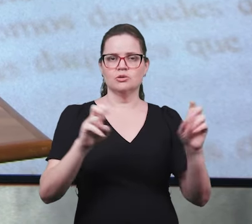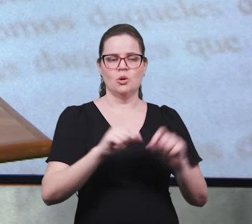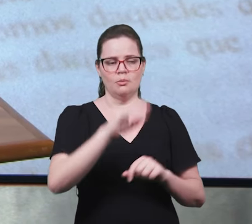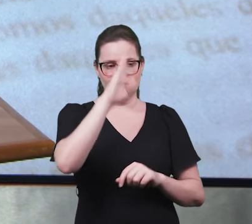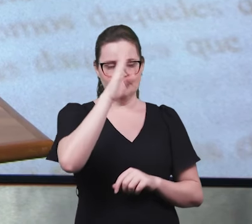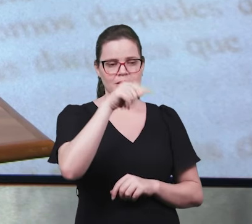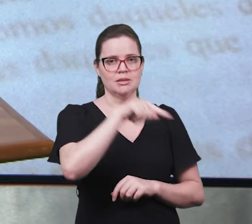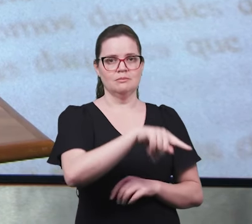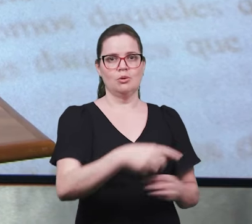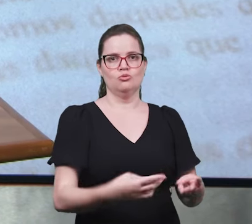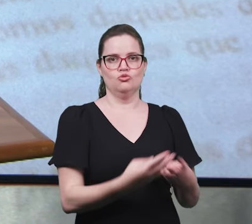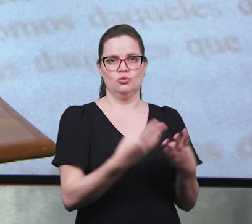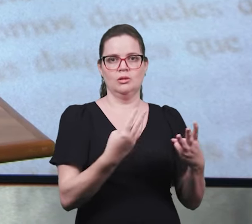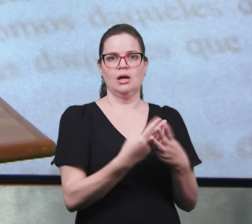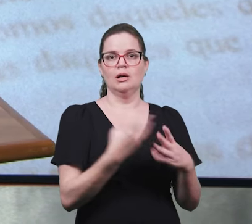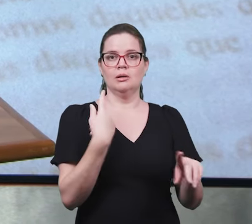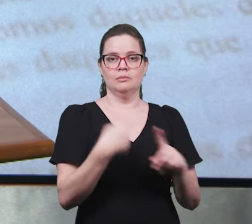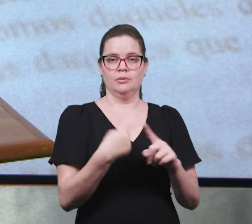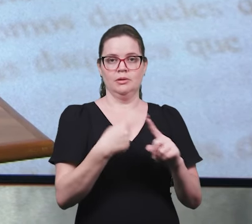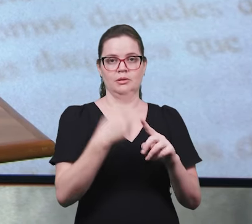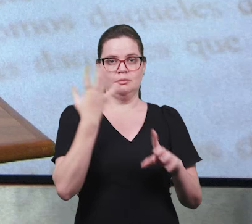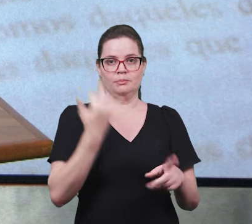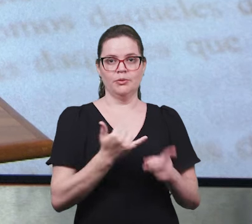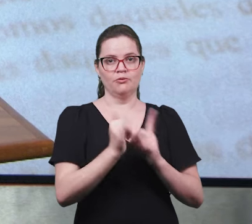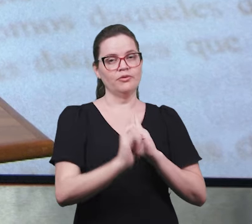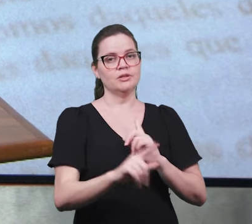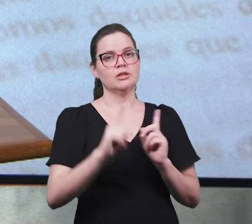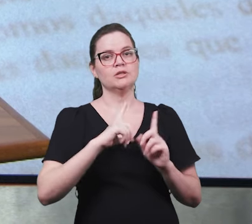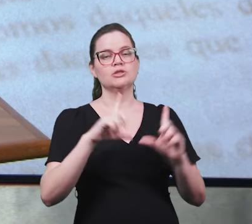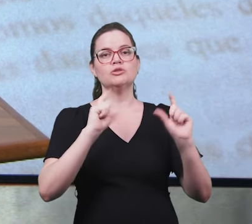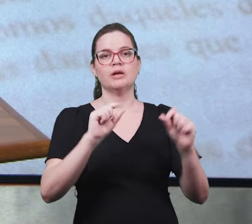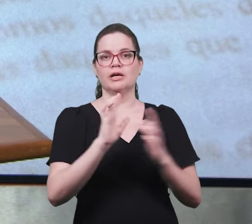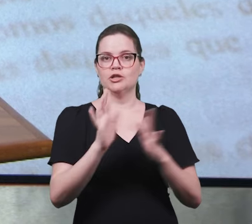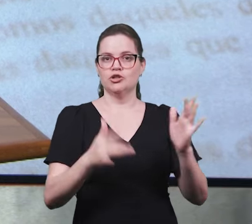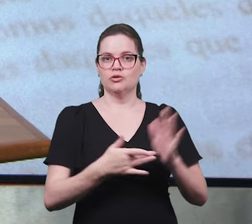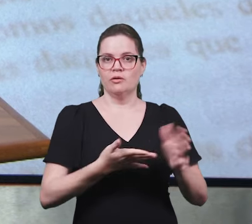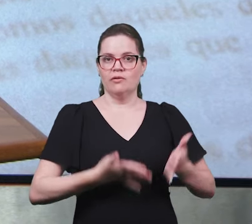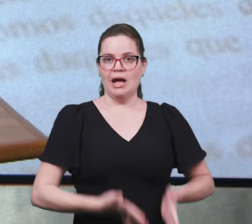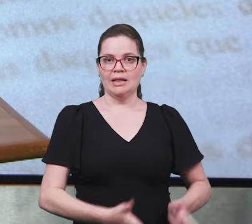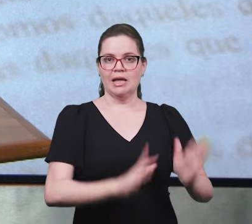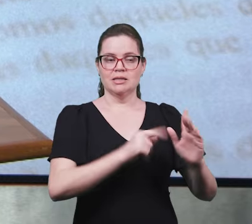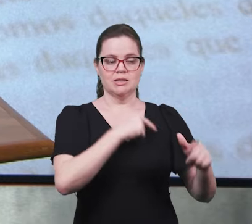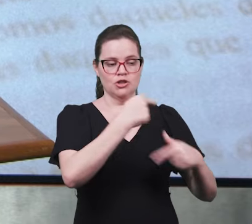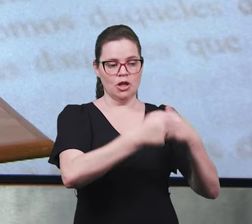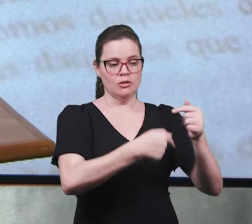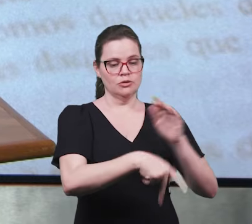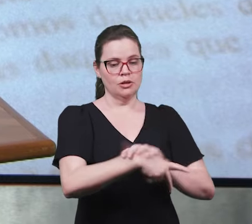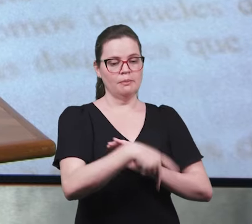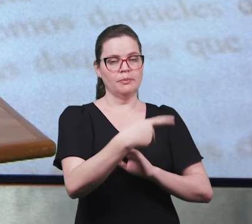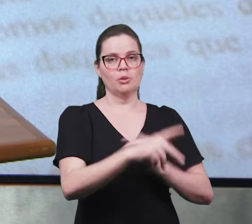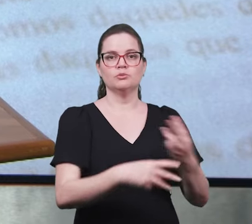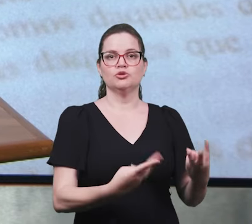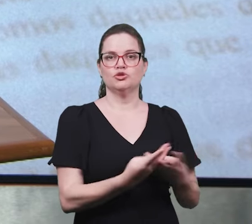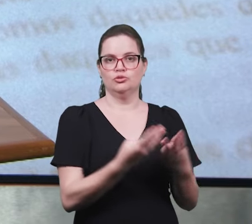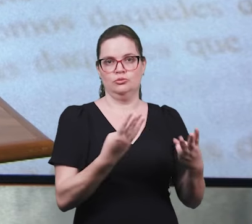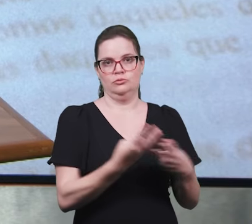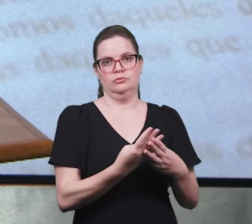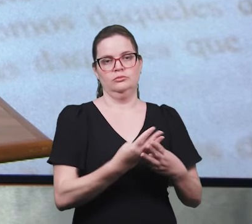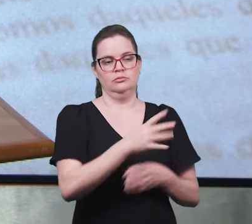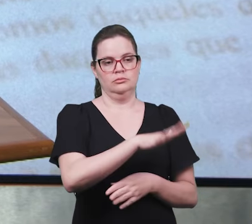Davi, visto que as profecias mostravam que o Senhor Jesus seria um rei levantado dentre